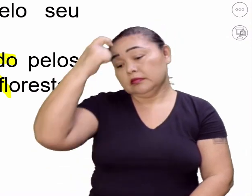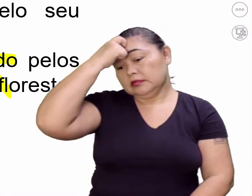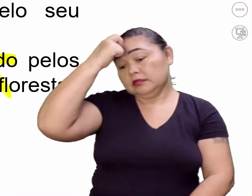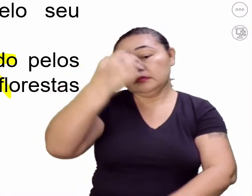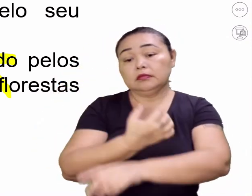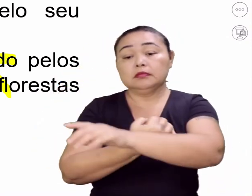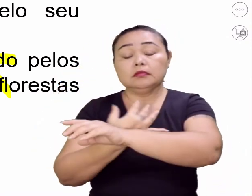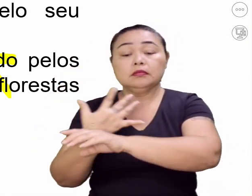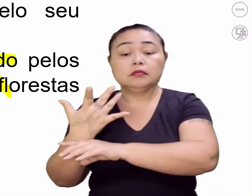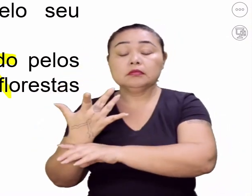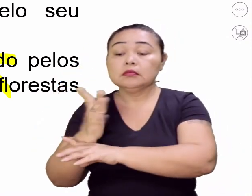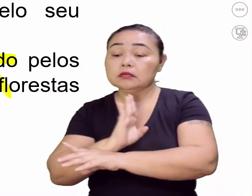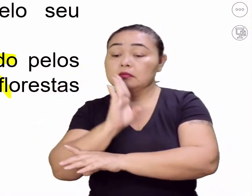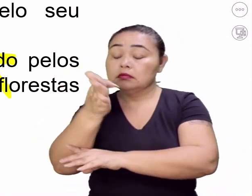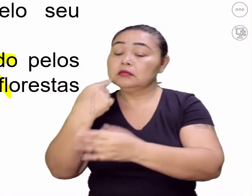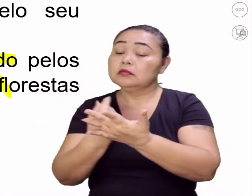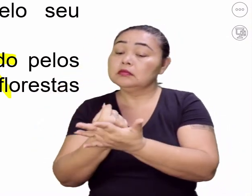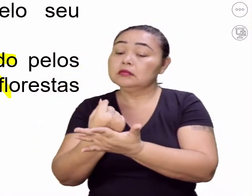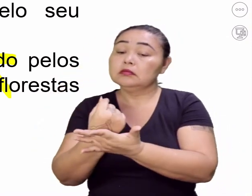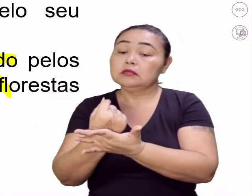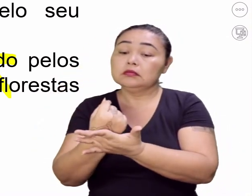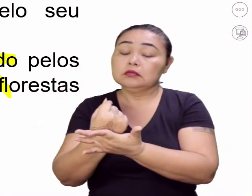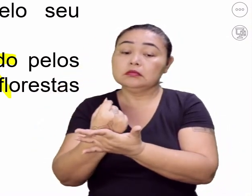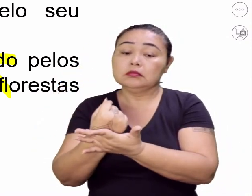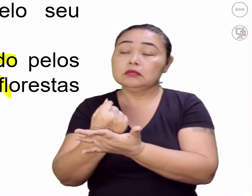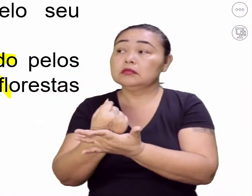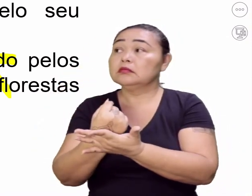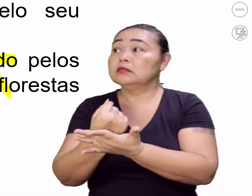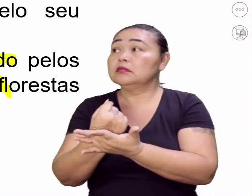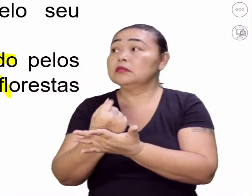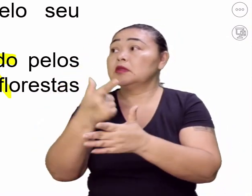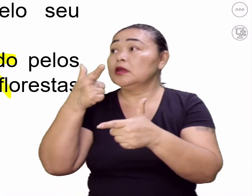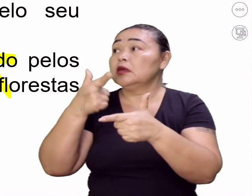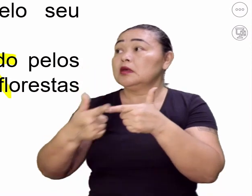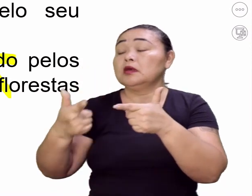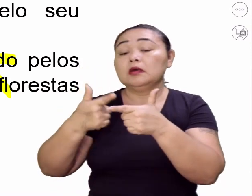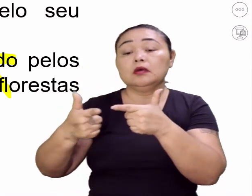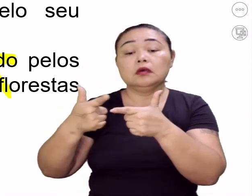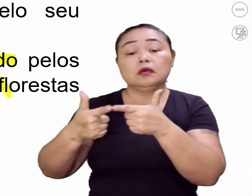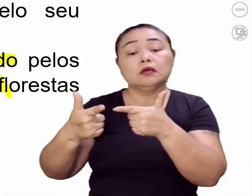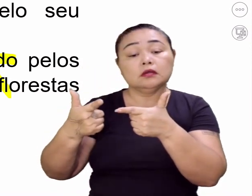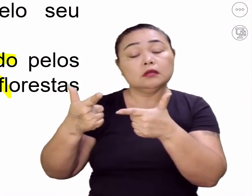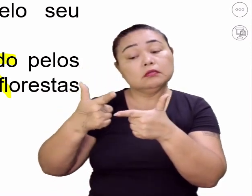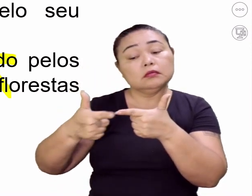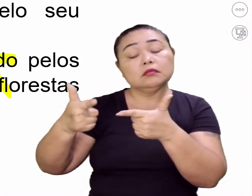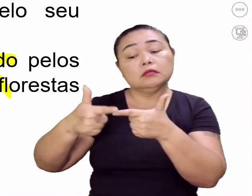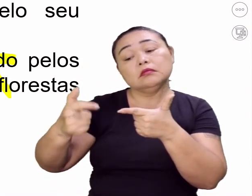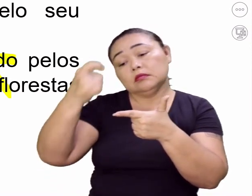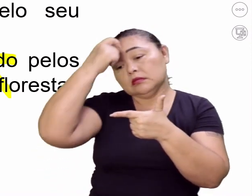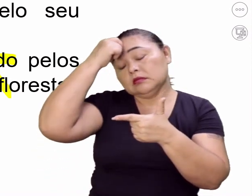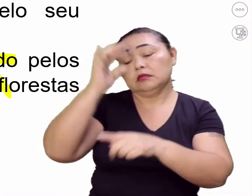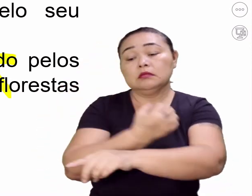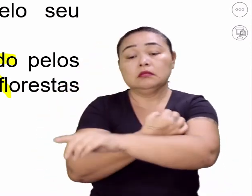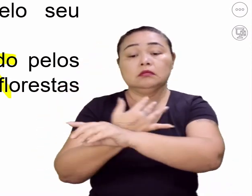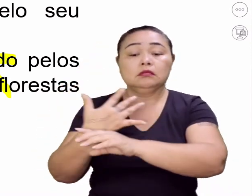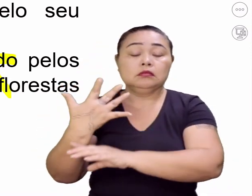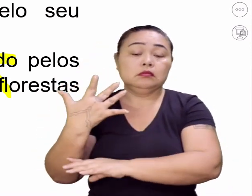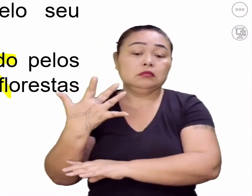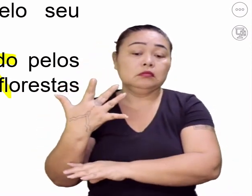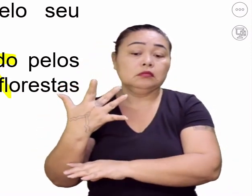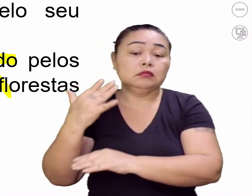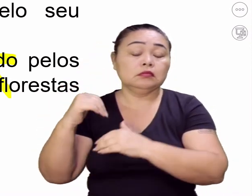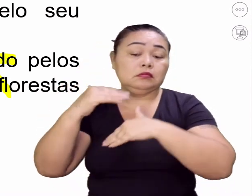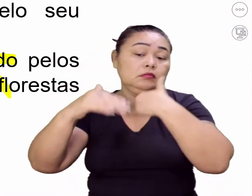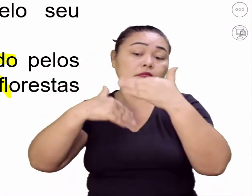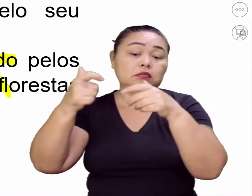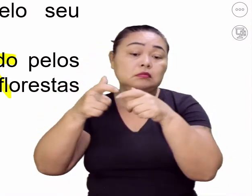está a serviço do capital geralmente tem um problema muito grande de consciência ambiental, né? Exatamente. Então não vem